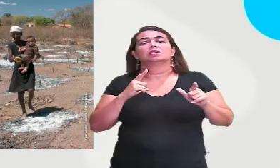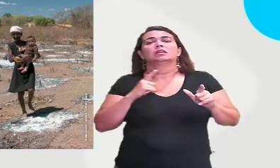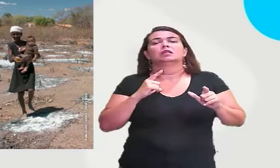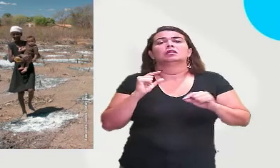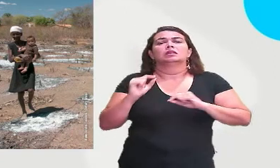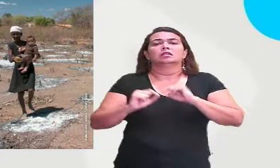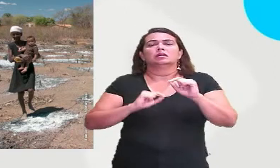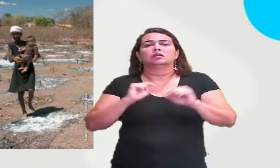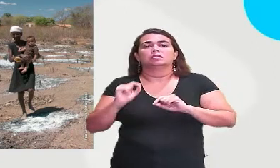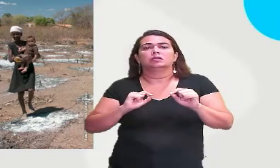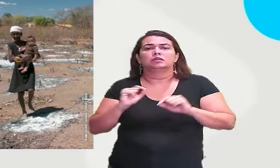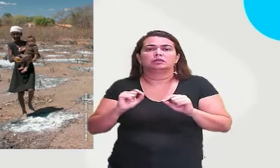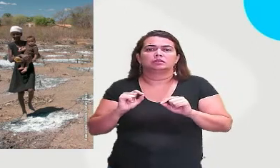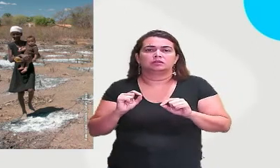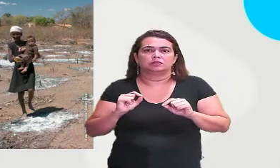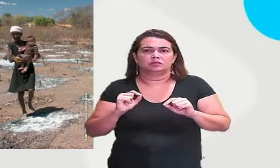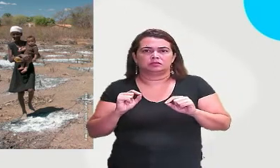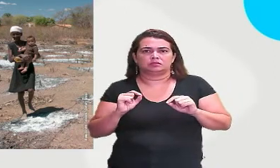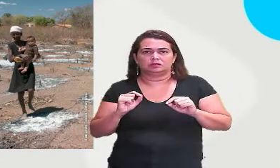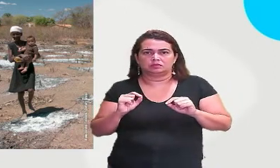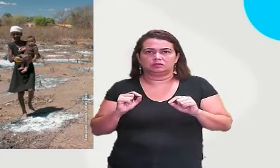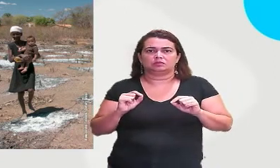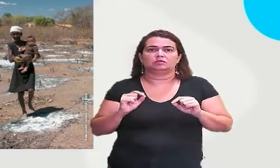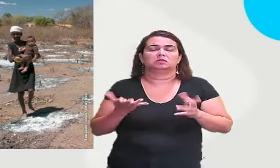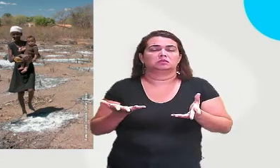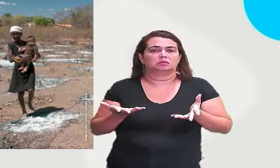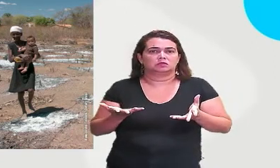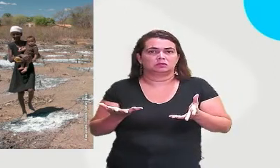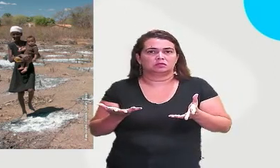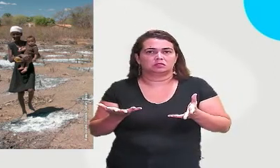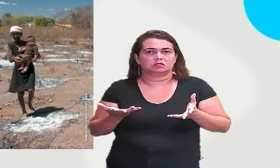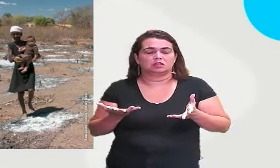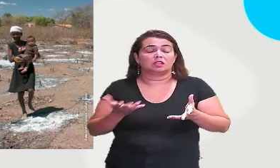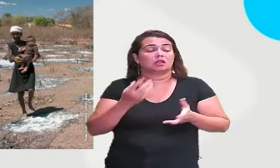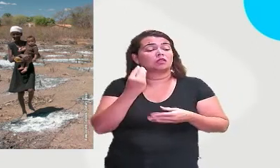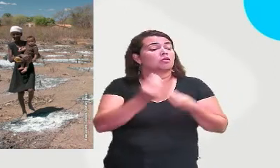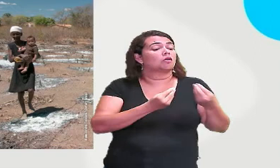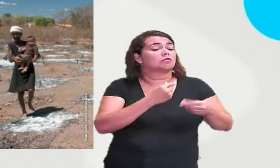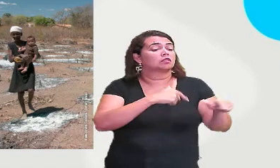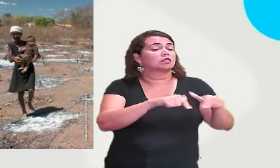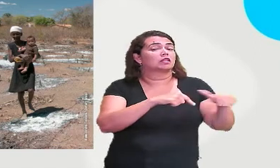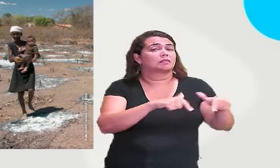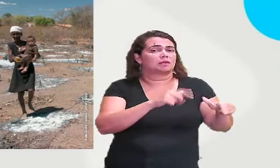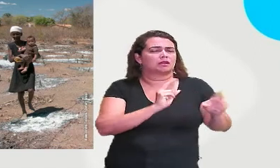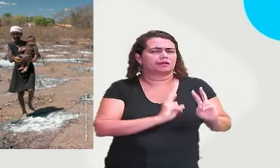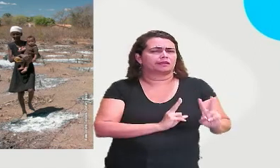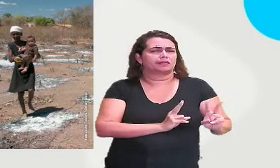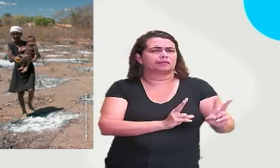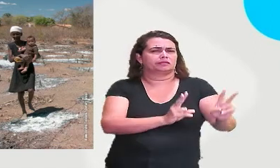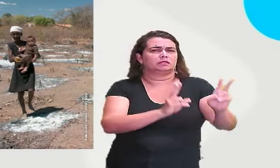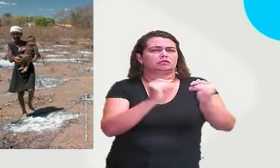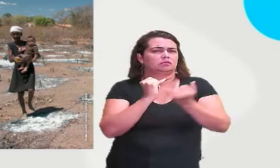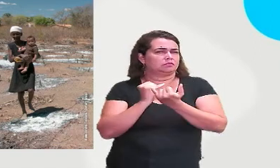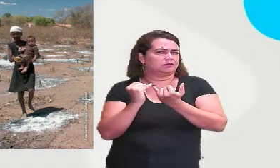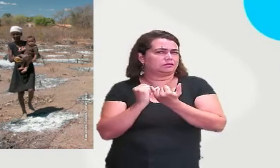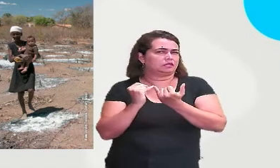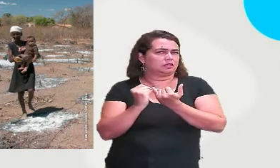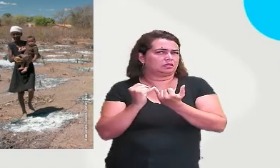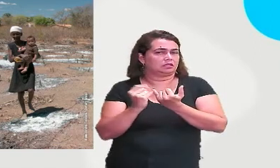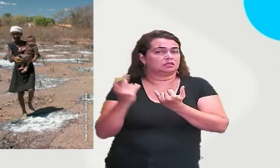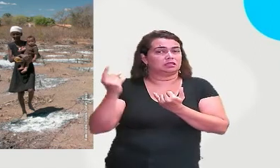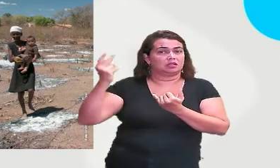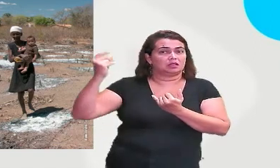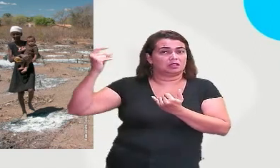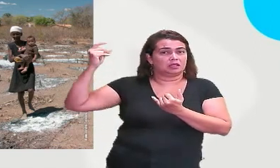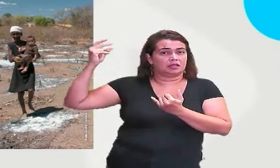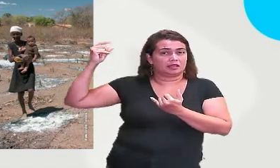coisas ainda se mantêm. Procedimentos, modo de fazer as tarefas e instrumentos usados